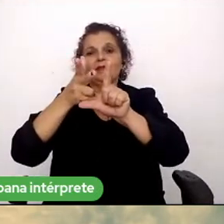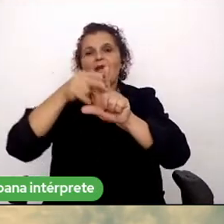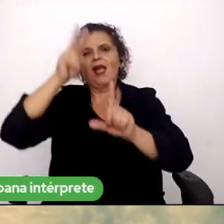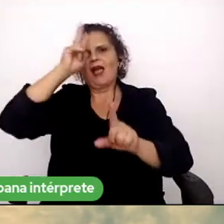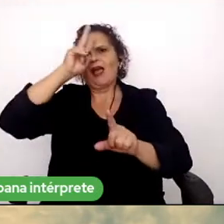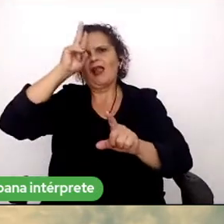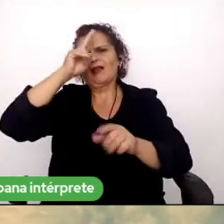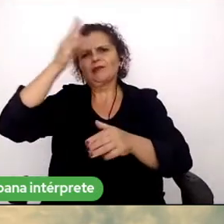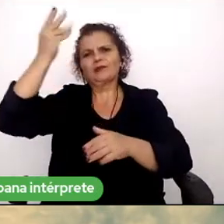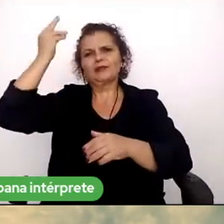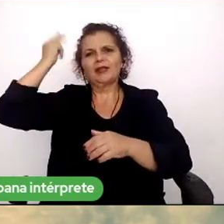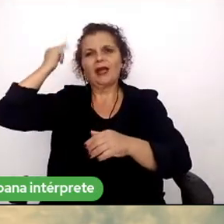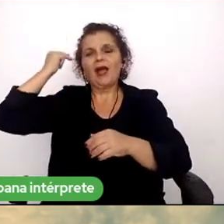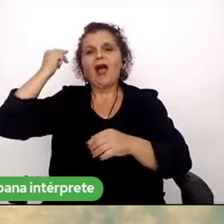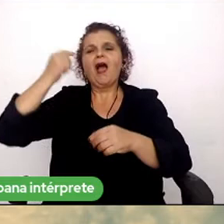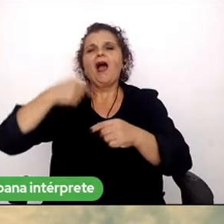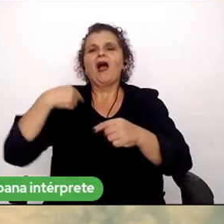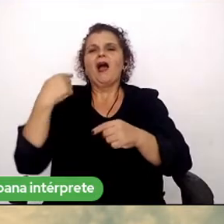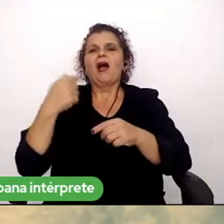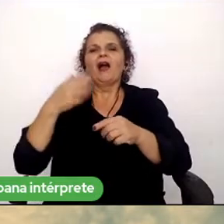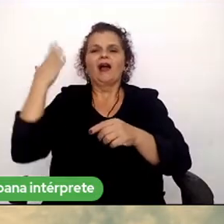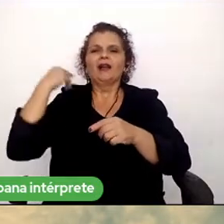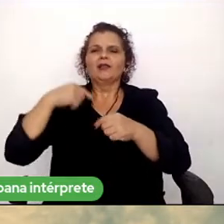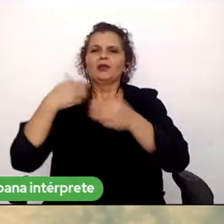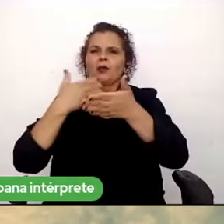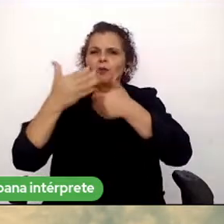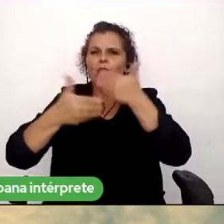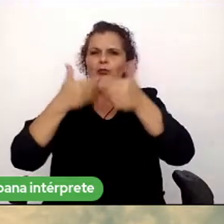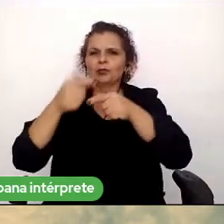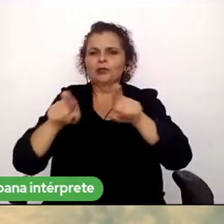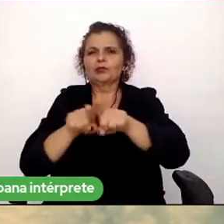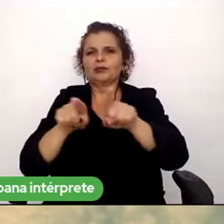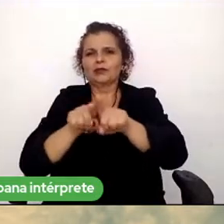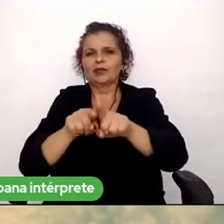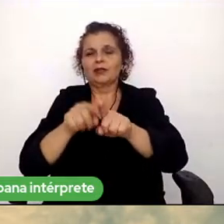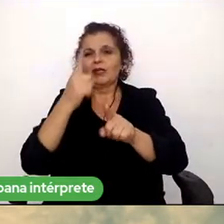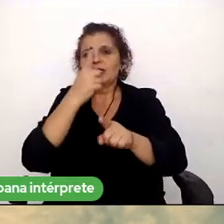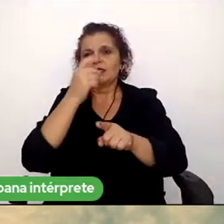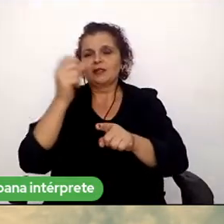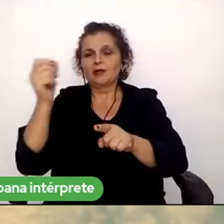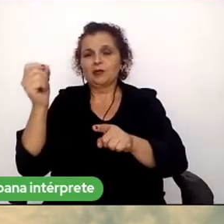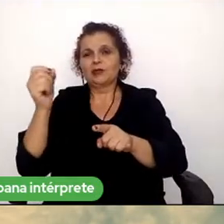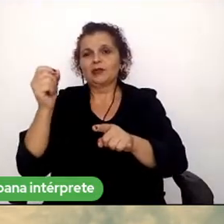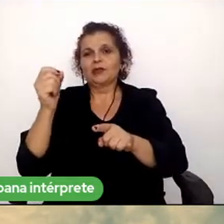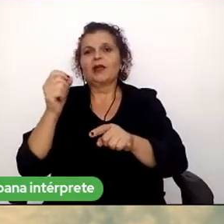ó, antes da gente entrar em modo 100% remoto,